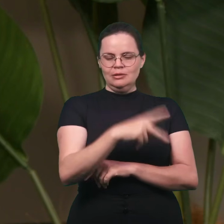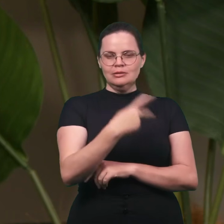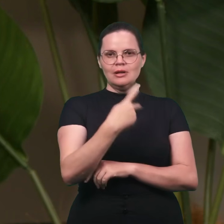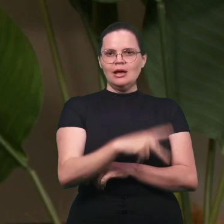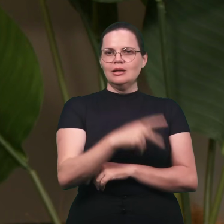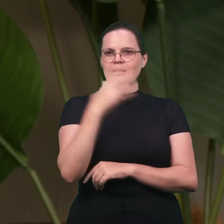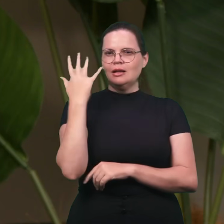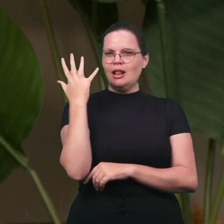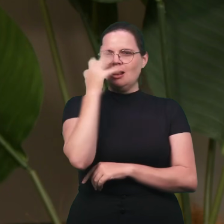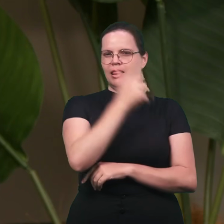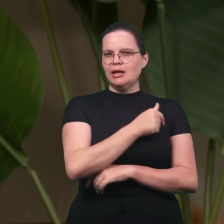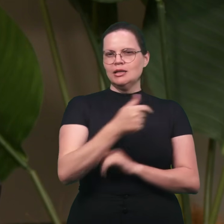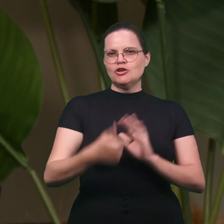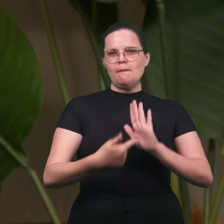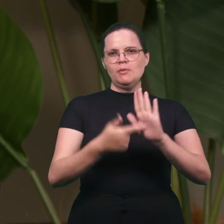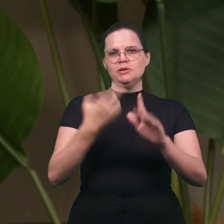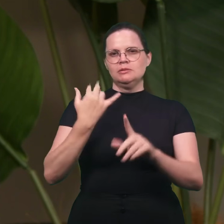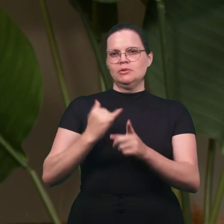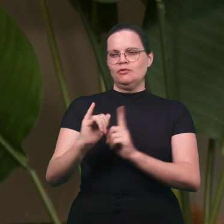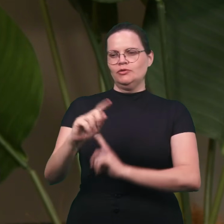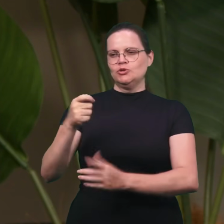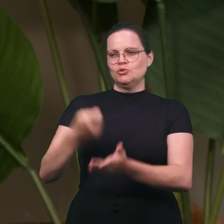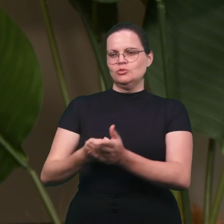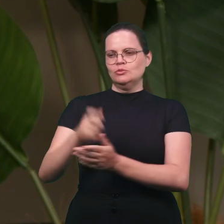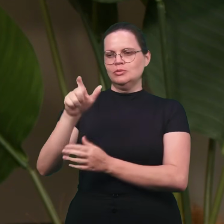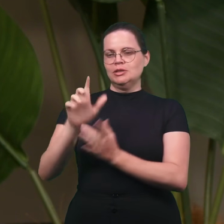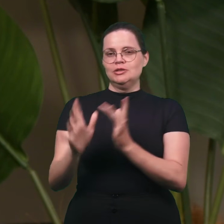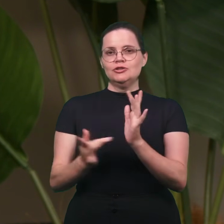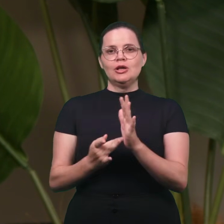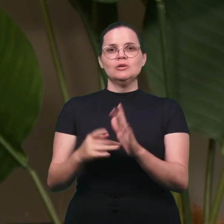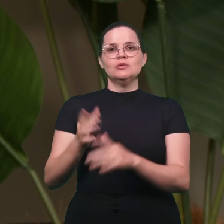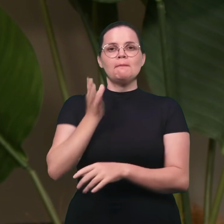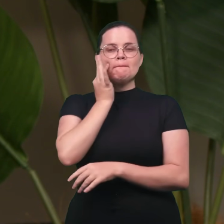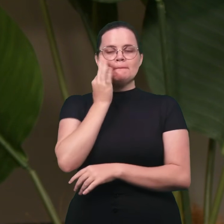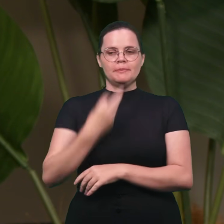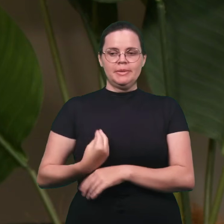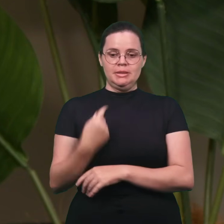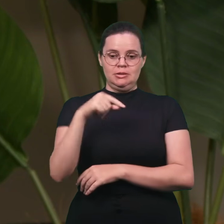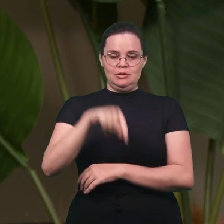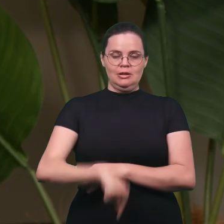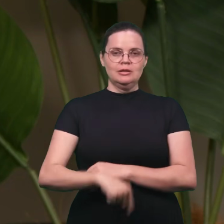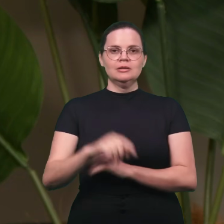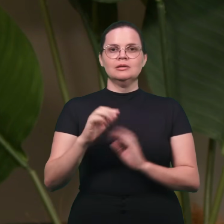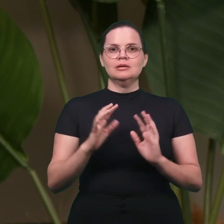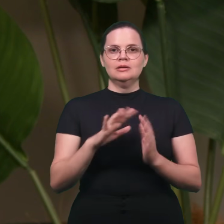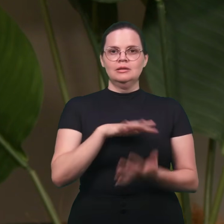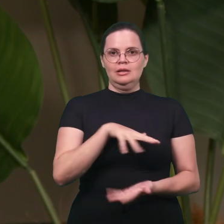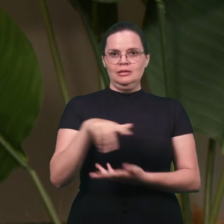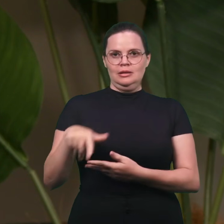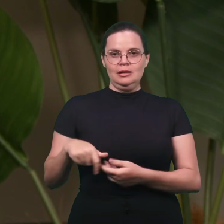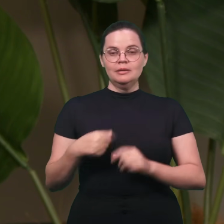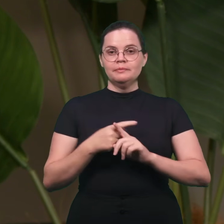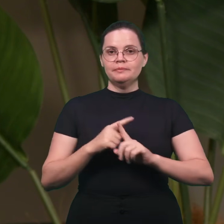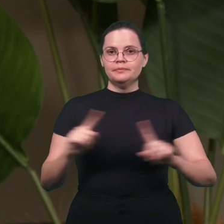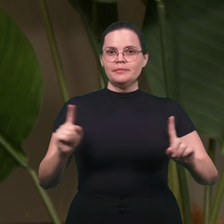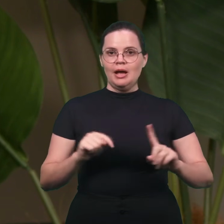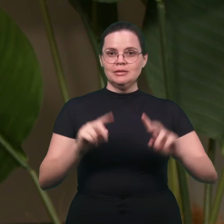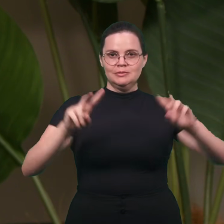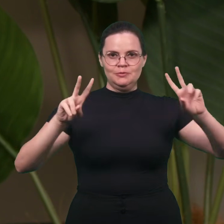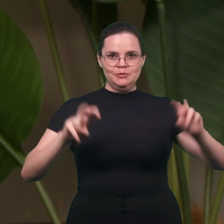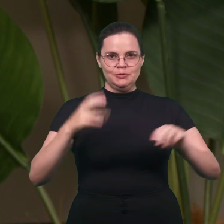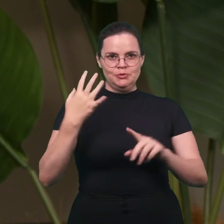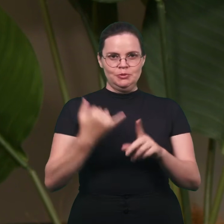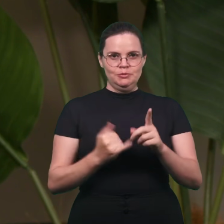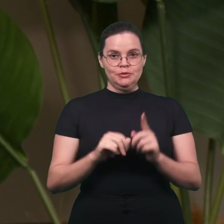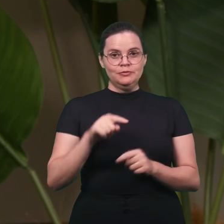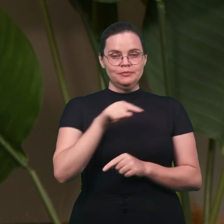ministério do Senhor Jesus, a sua obra redentora. Mas, especialmente nessa profecia,